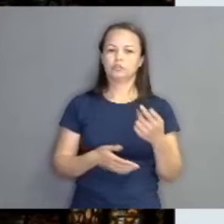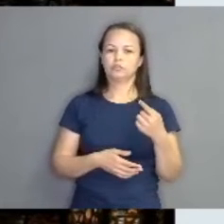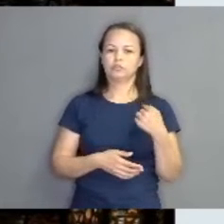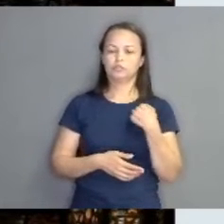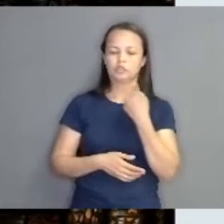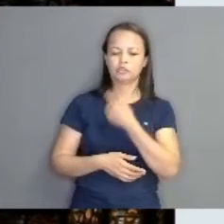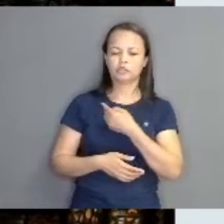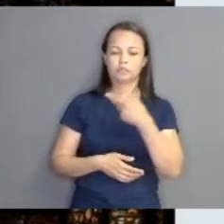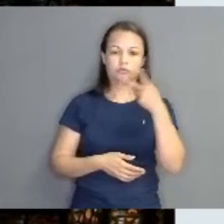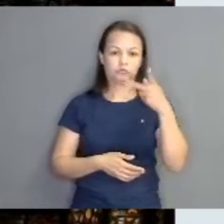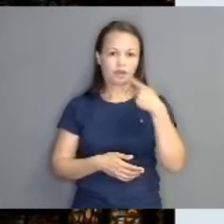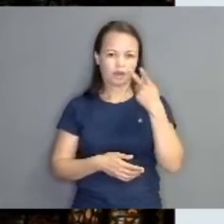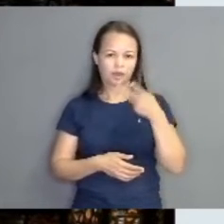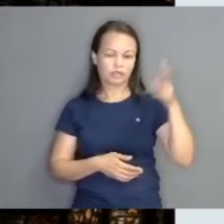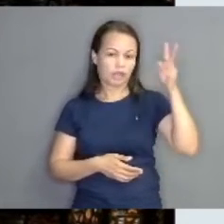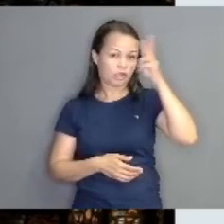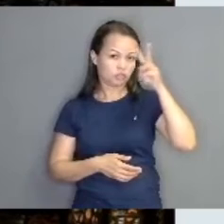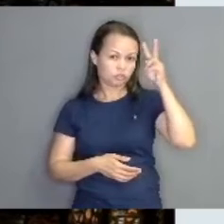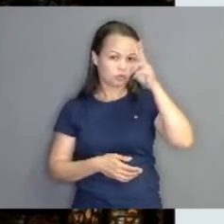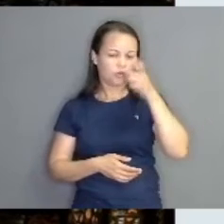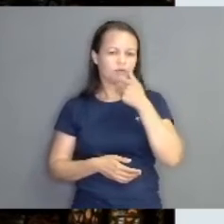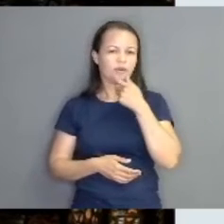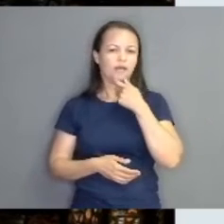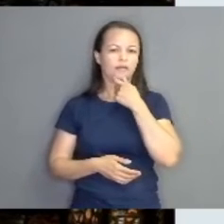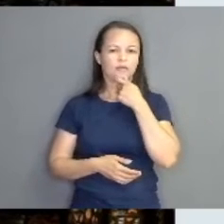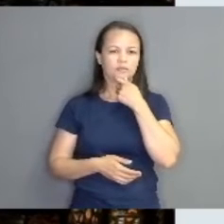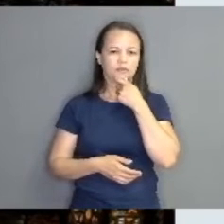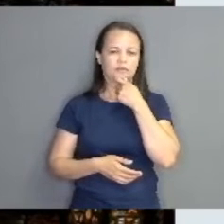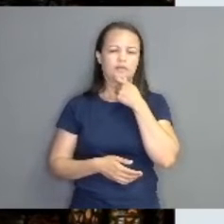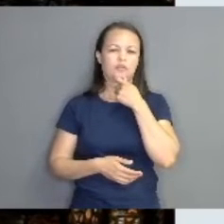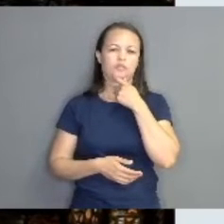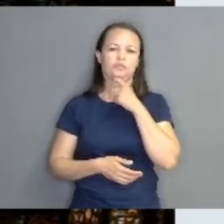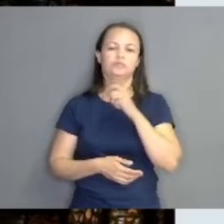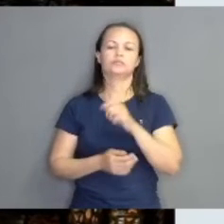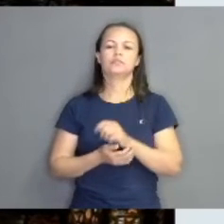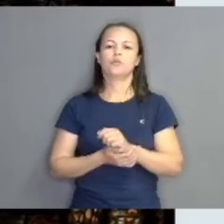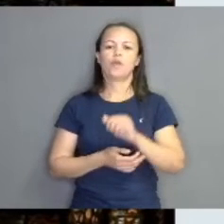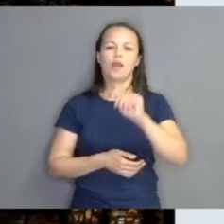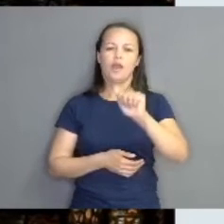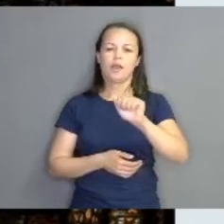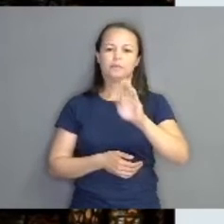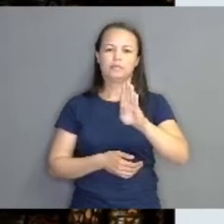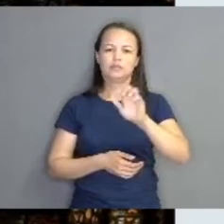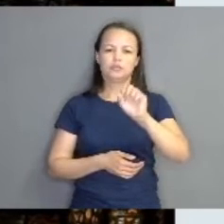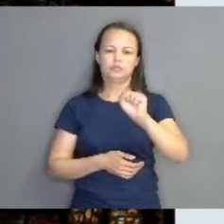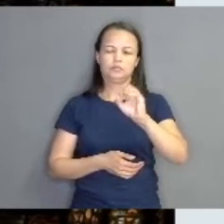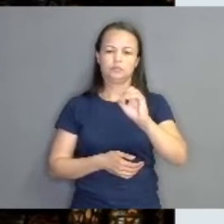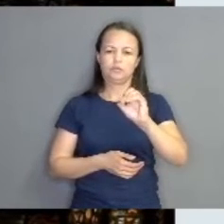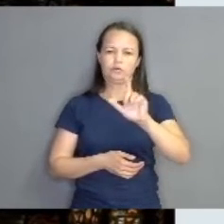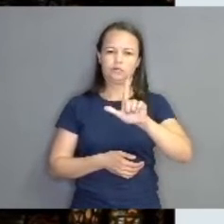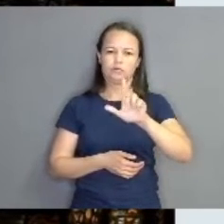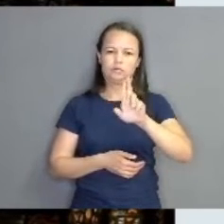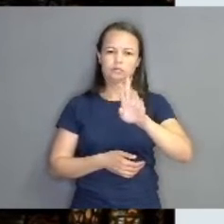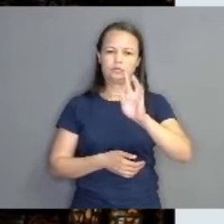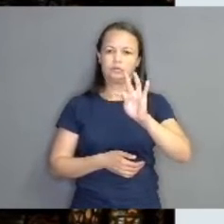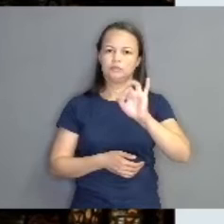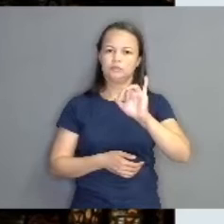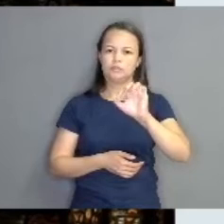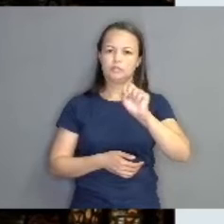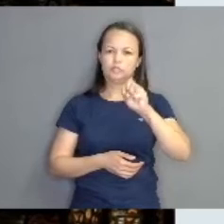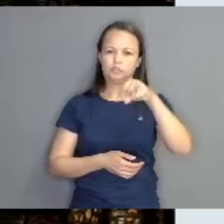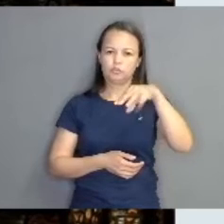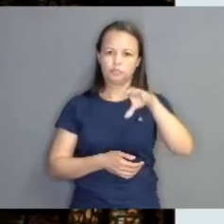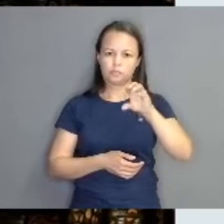do absolutismo. Nós vamos ver o que teria ocorrido um pouco mais